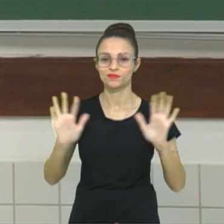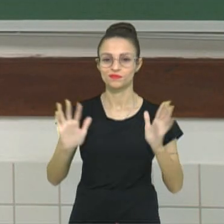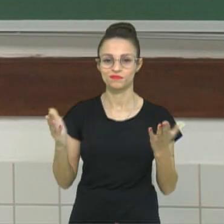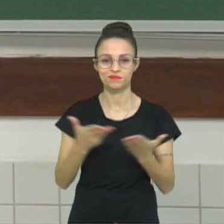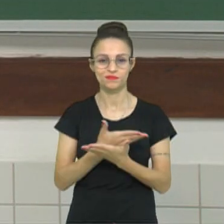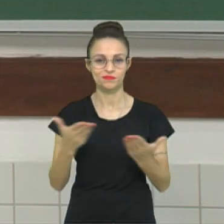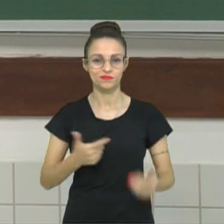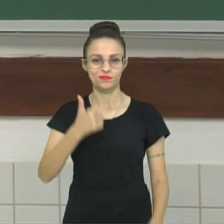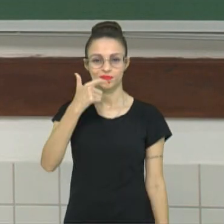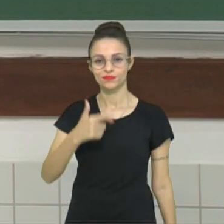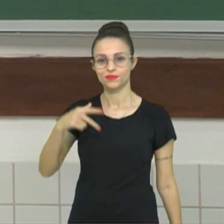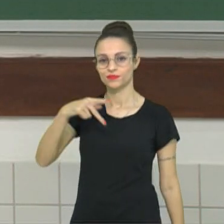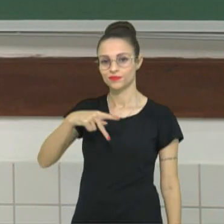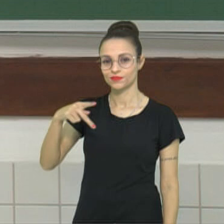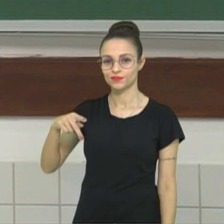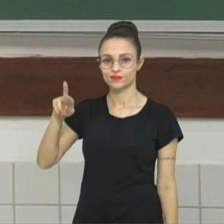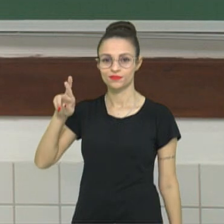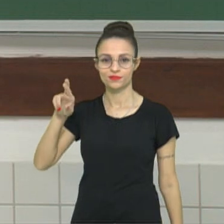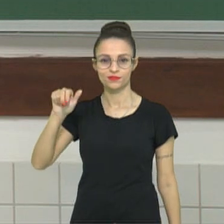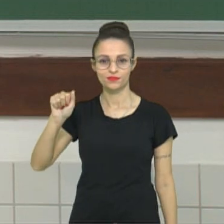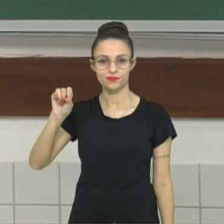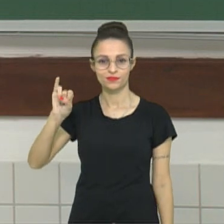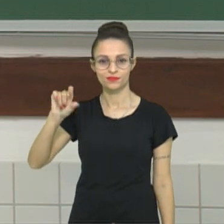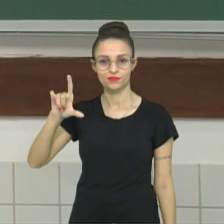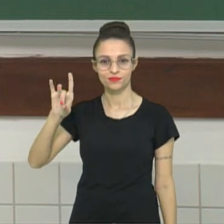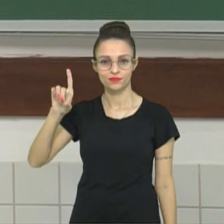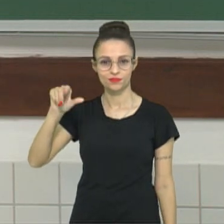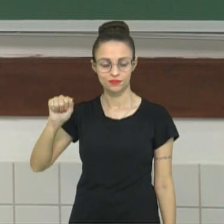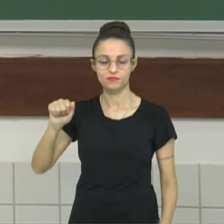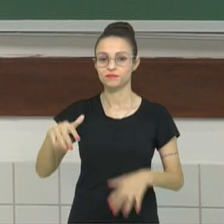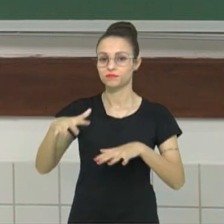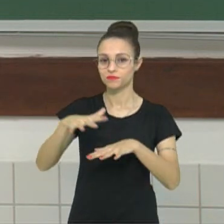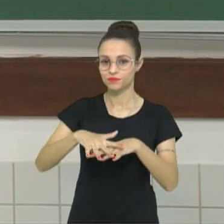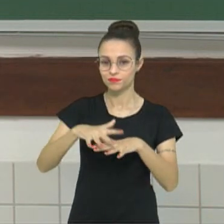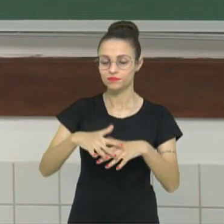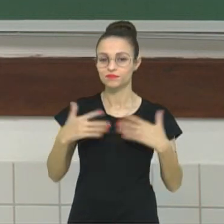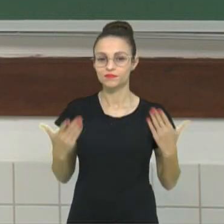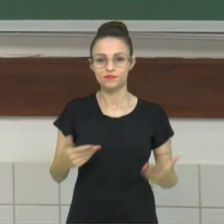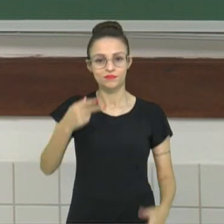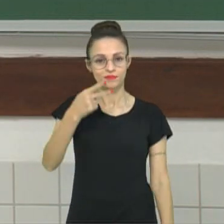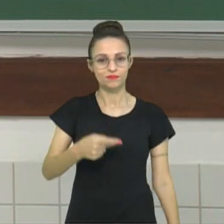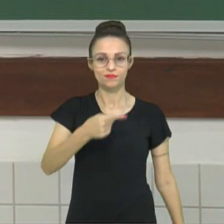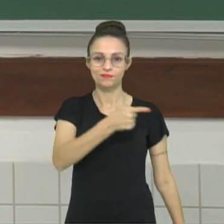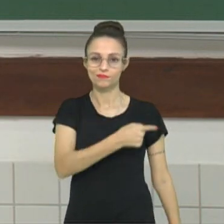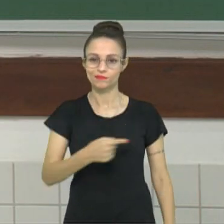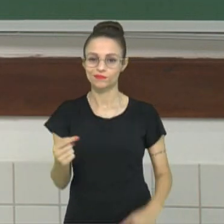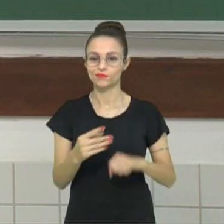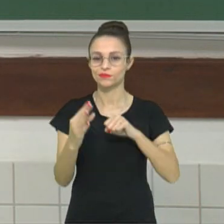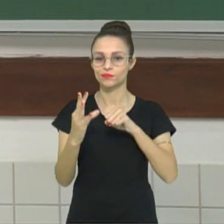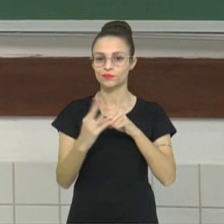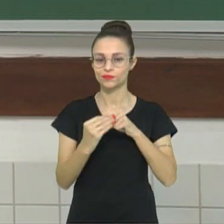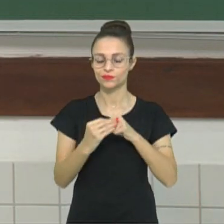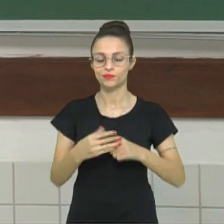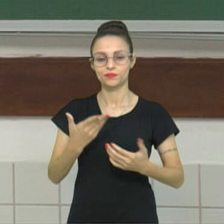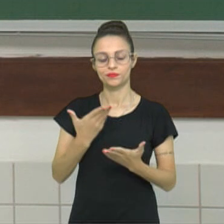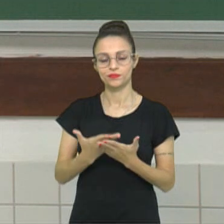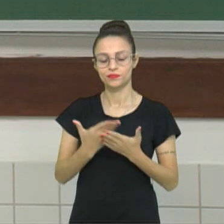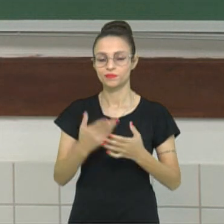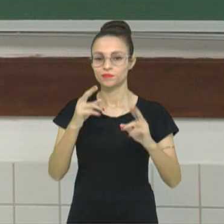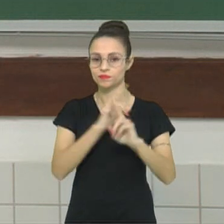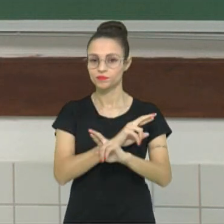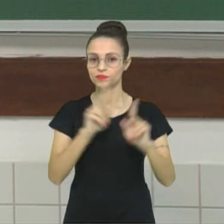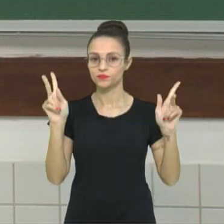gente, eu sou a professora Railda, de matemática, né? Estamos aí na Semana do Conhecimento, com aulas diferentes,